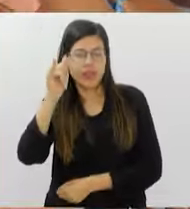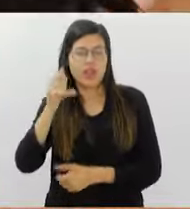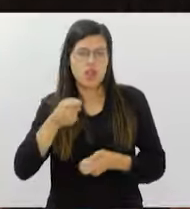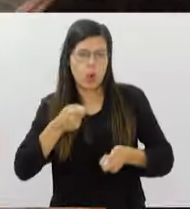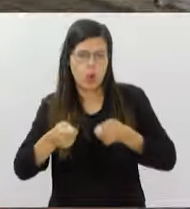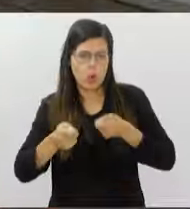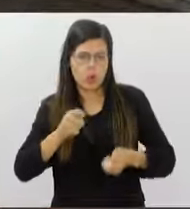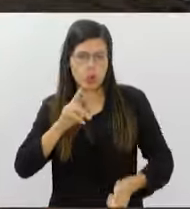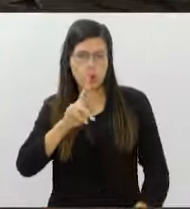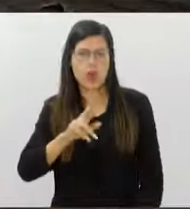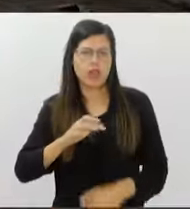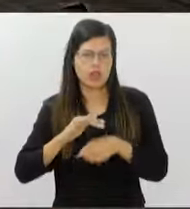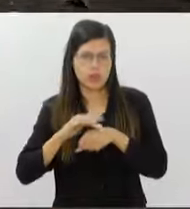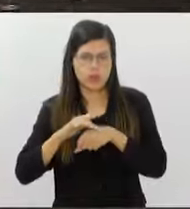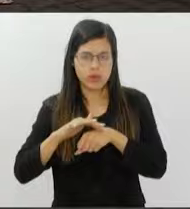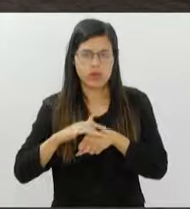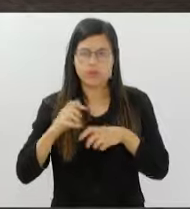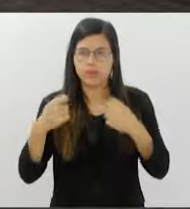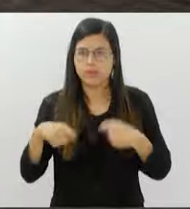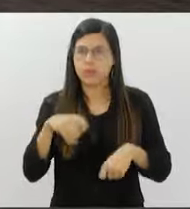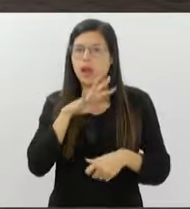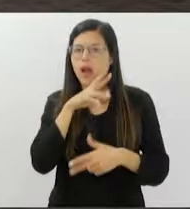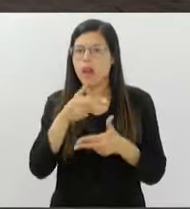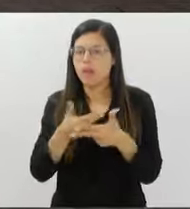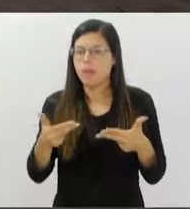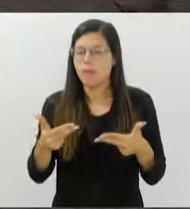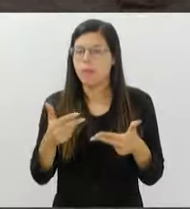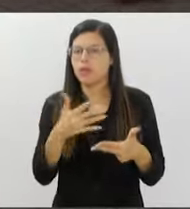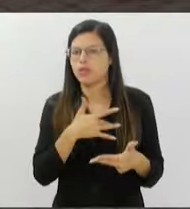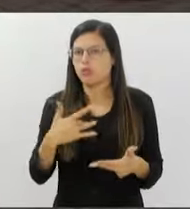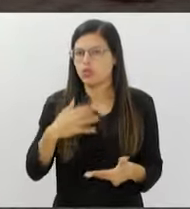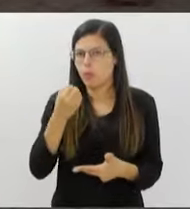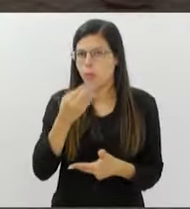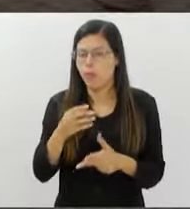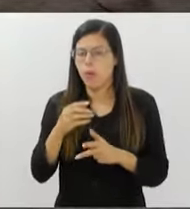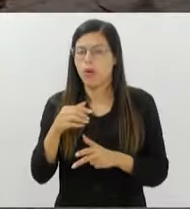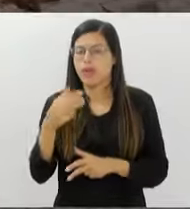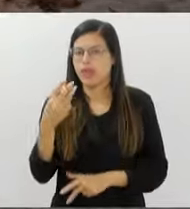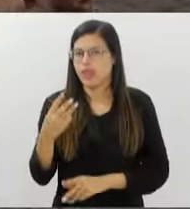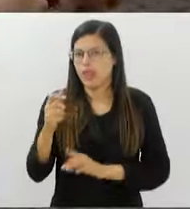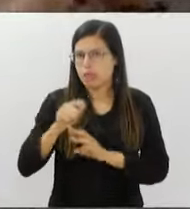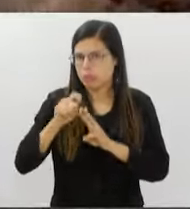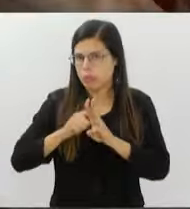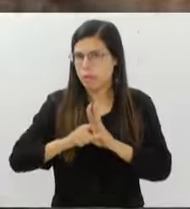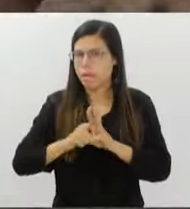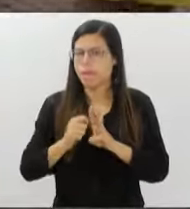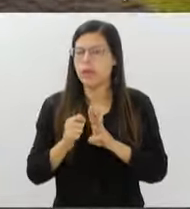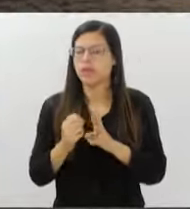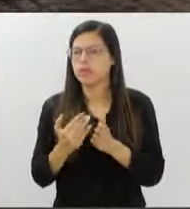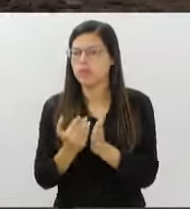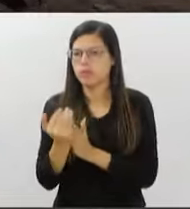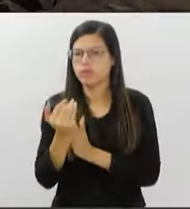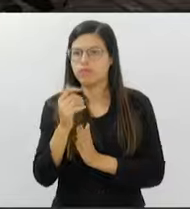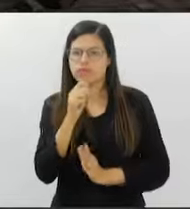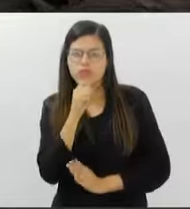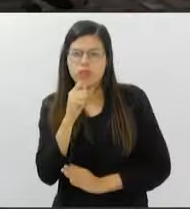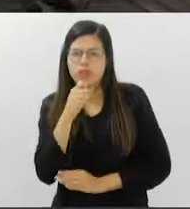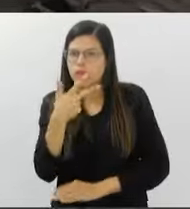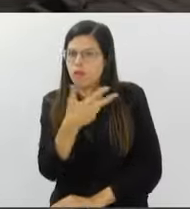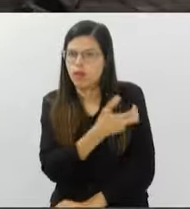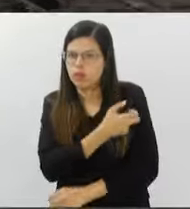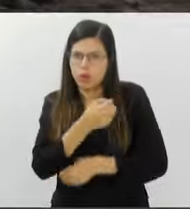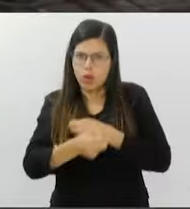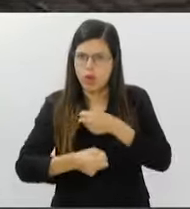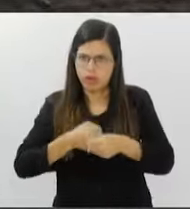raiva. Devem ser vacinados animais saudáveis com idades a partir de 3 meses, que ainda não tenham recebido a imunização este